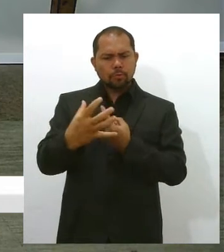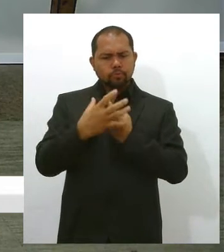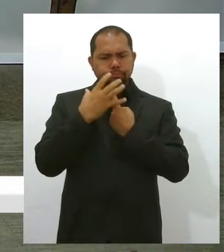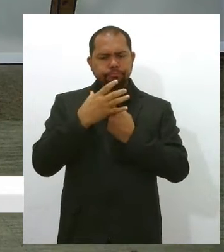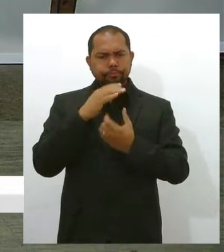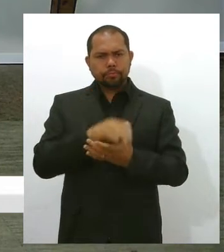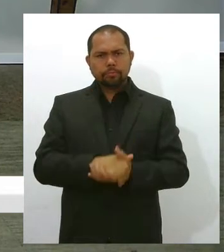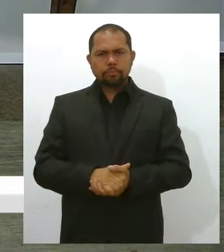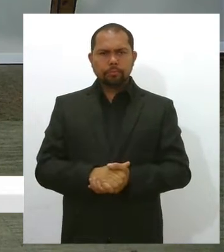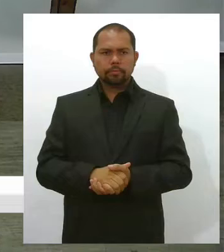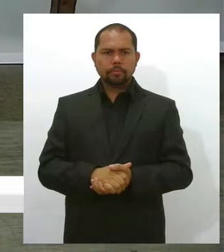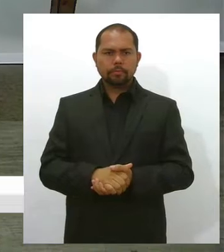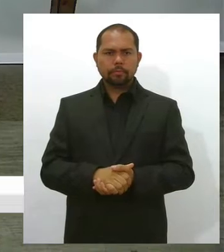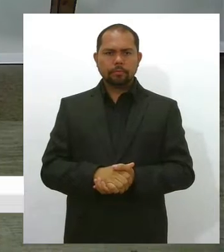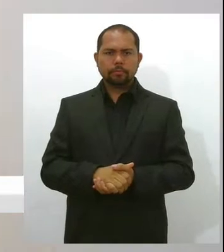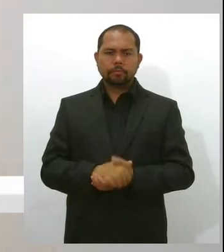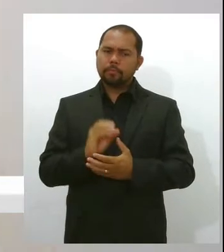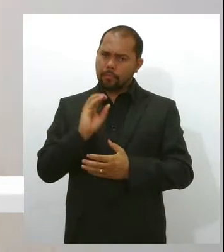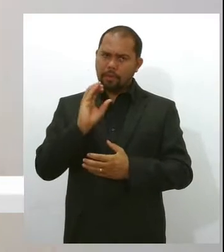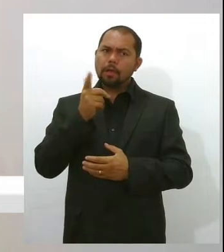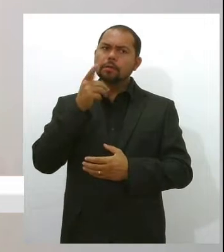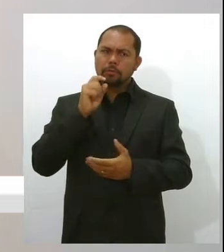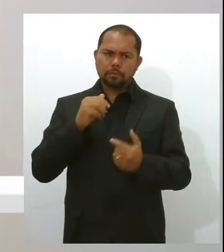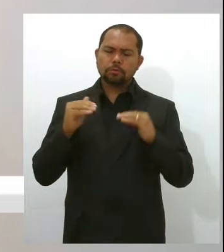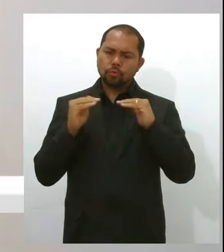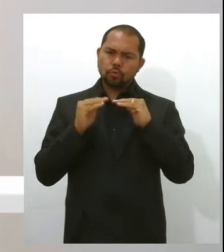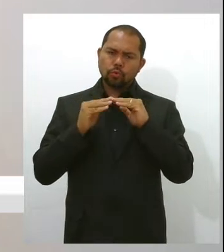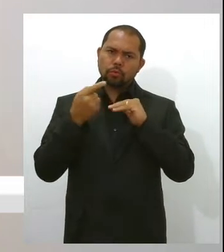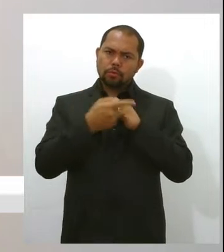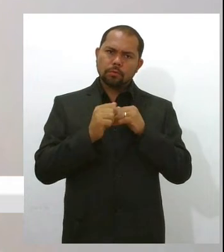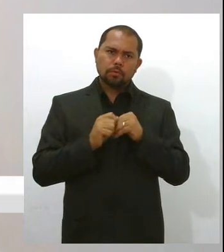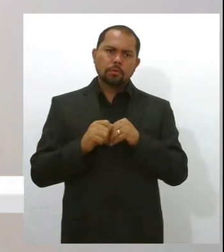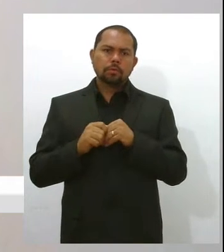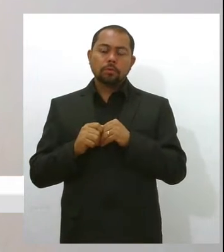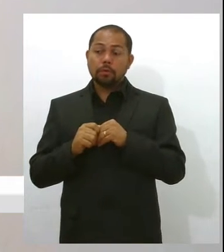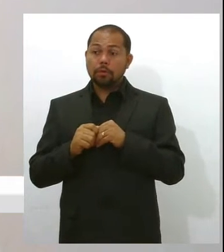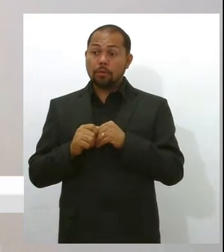assim, né? O feminismo tá sempre pautado, assim, dentro dessas discussões,